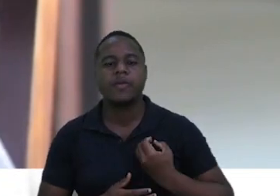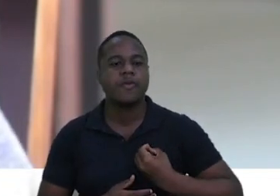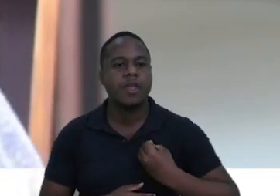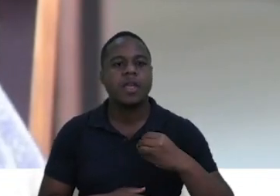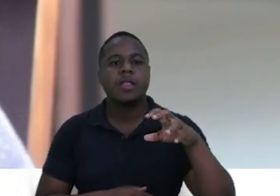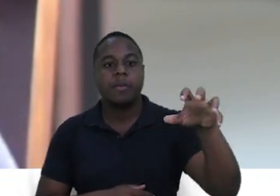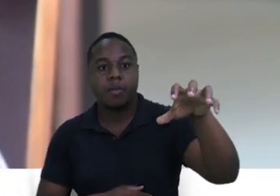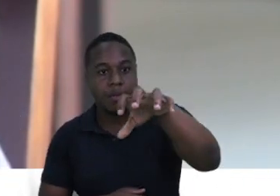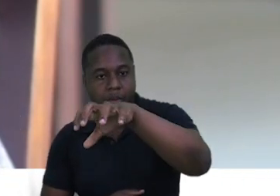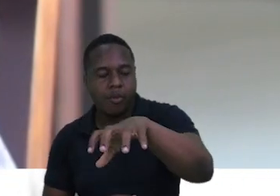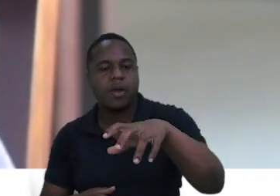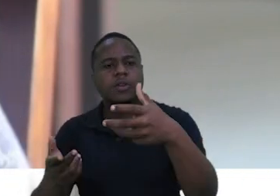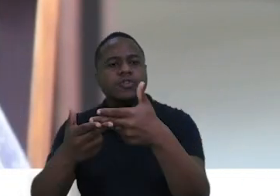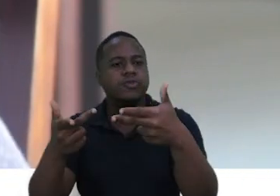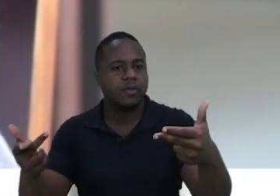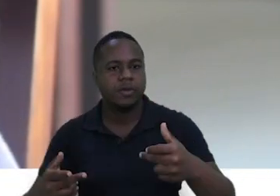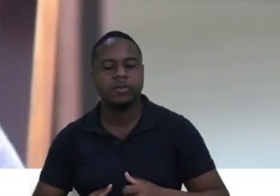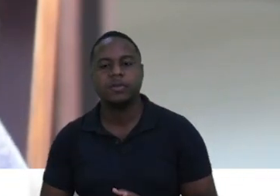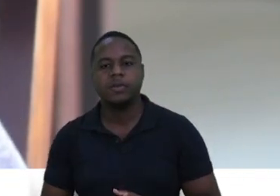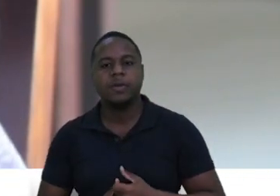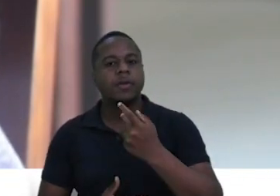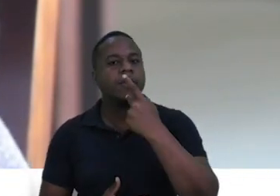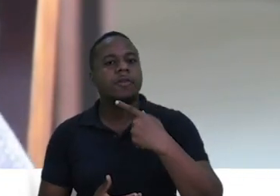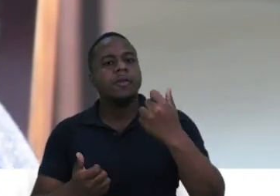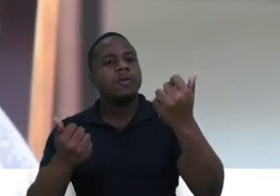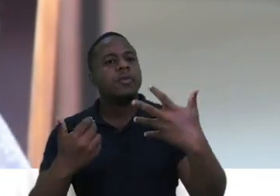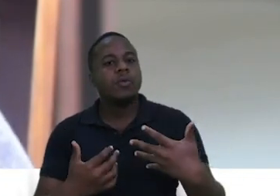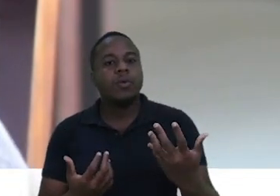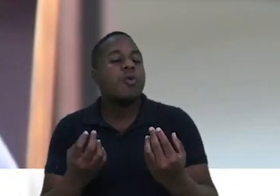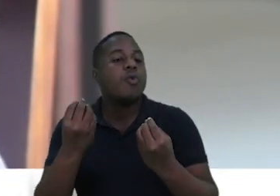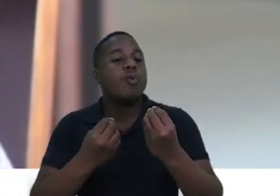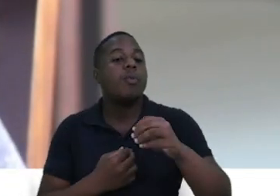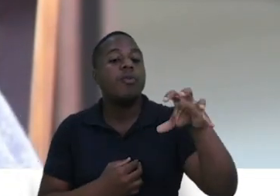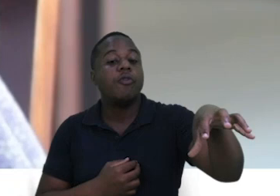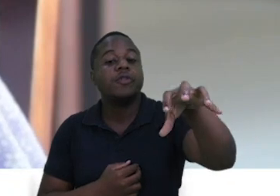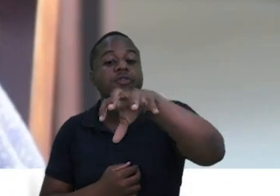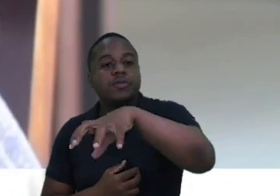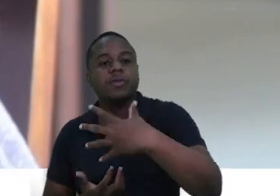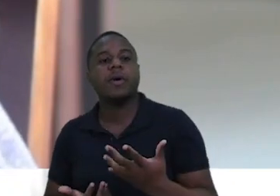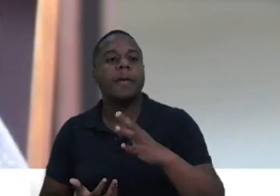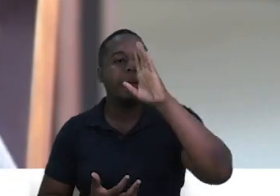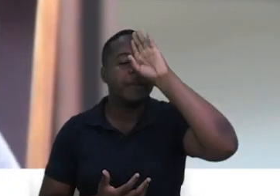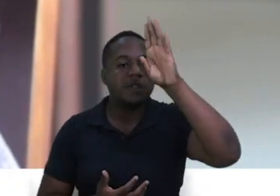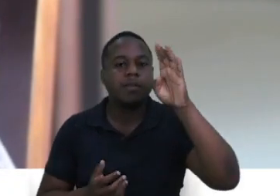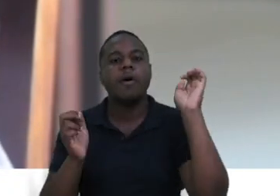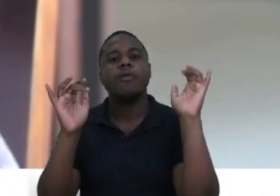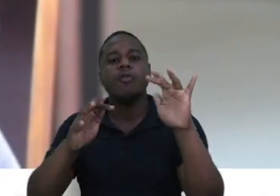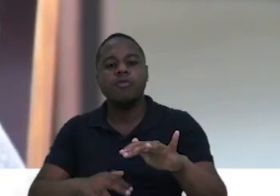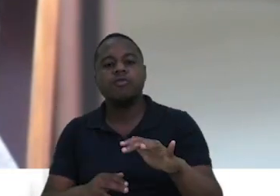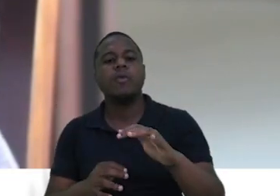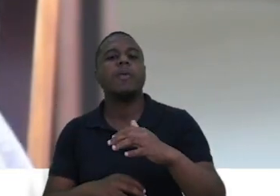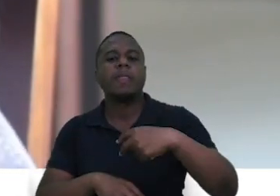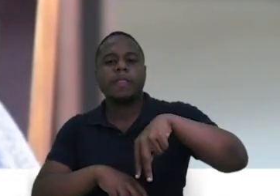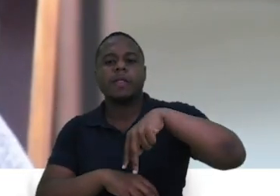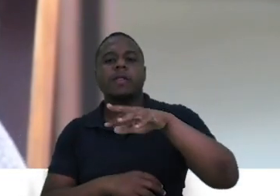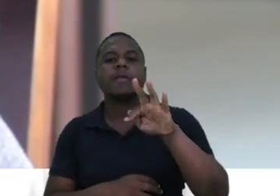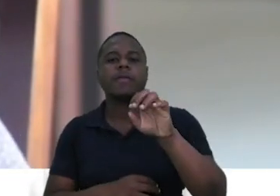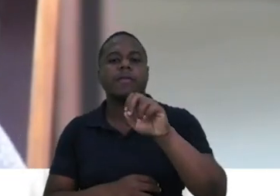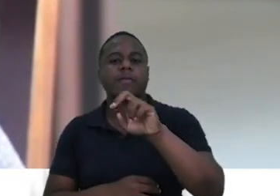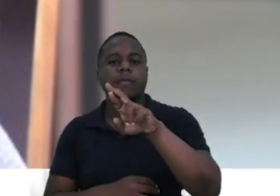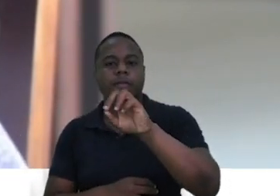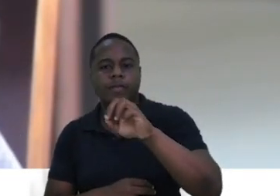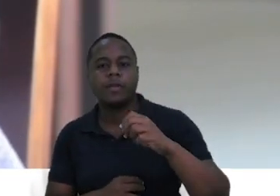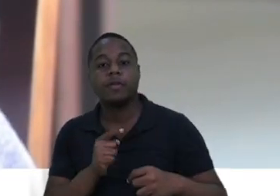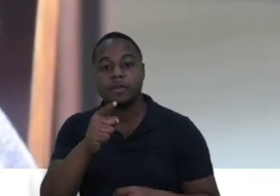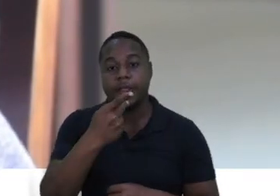espetáculos e festivais, contem um pouco sobre esses festivais, né? Quais são os principais encontros de forró que ocorrem? Vocês citaram um aqui, né,